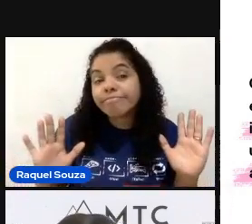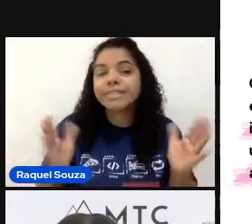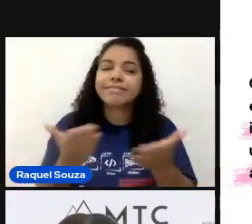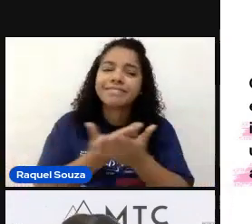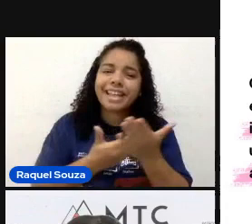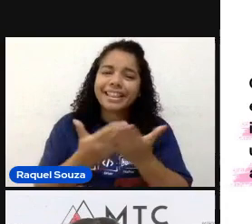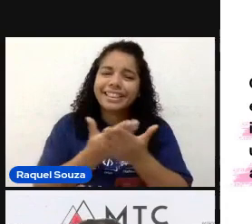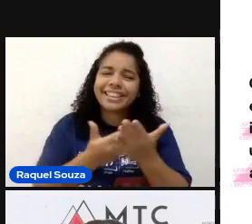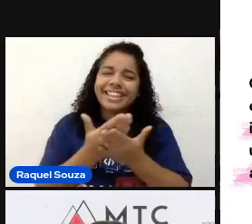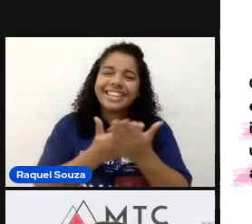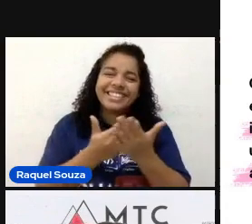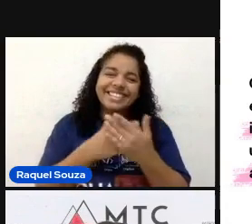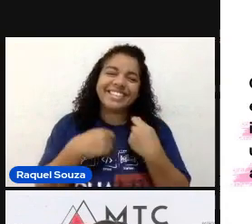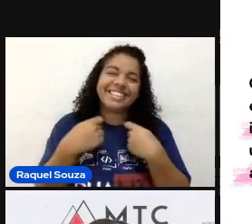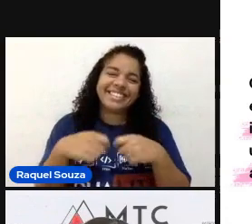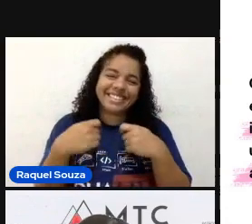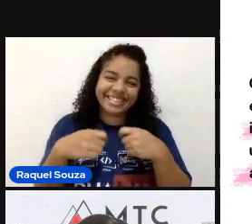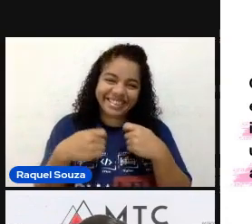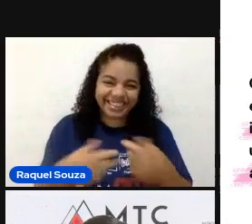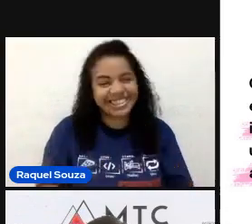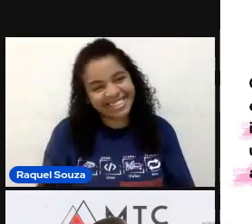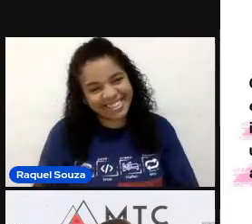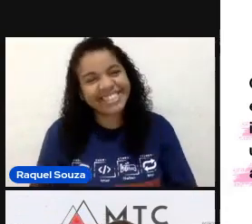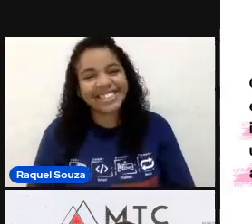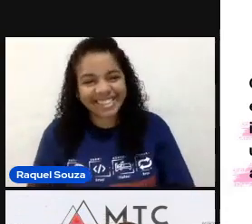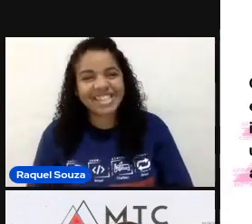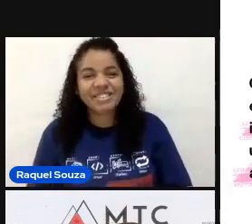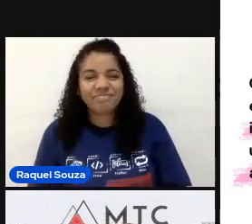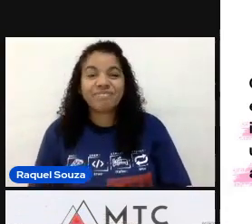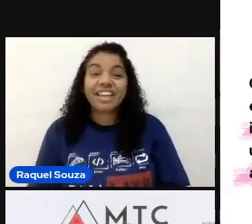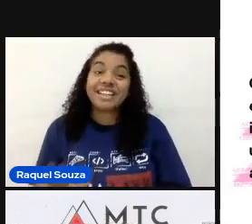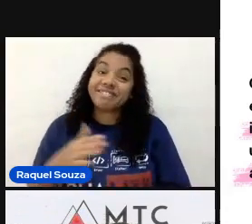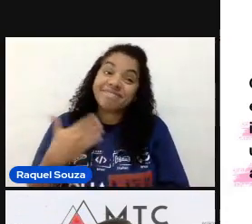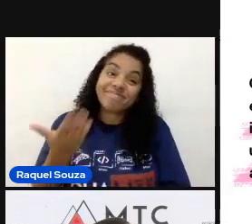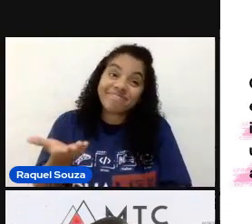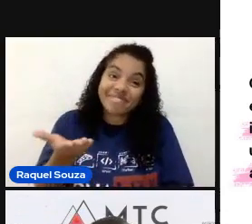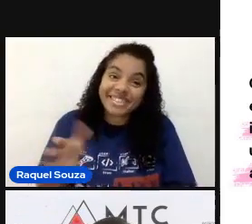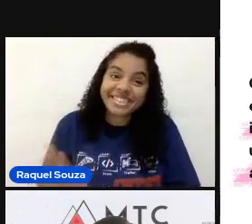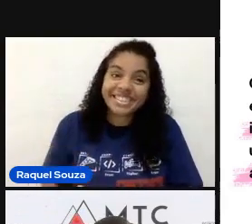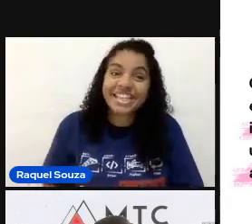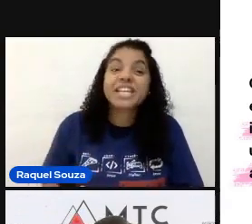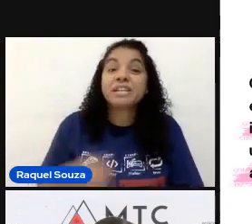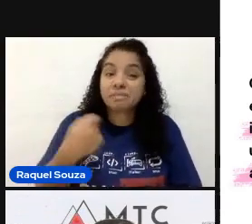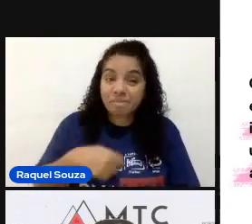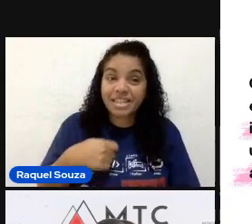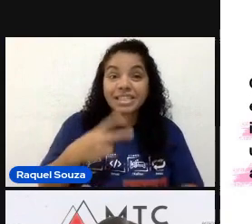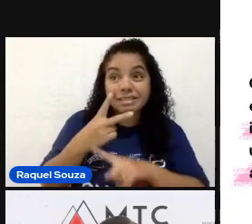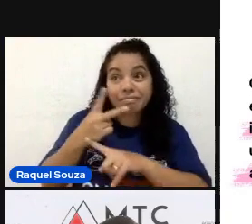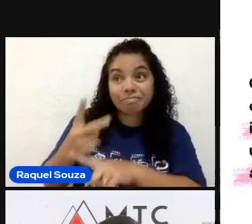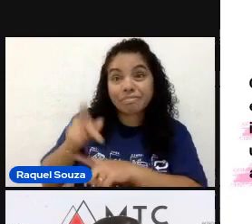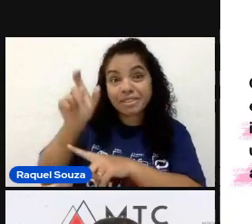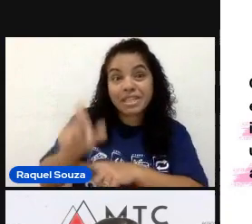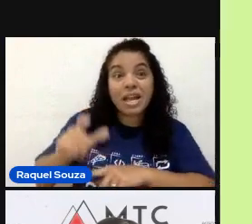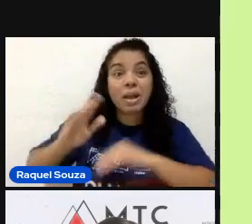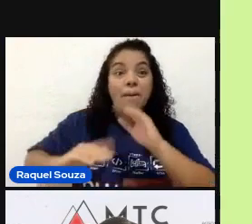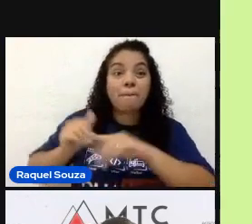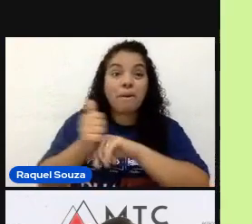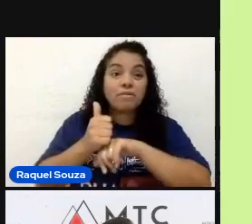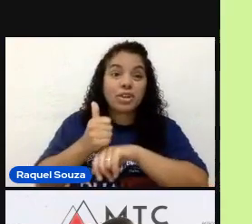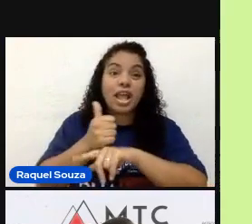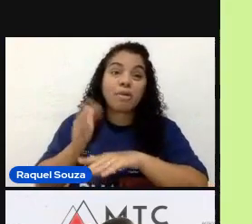tratamento. Então, assim, é, tem que procurar, né, a melhora para vocês.